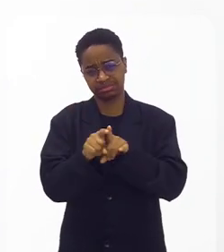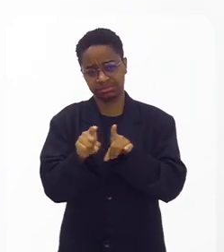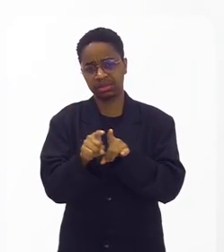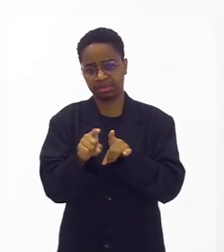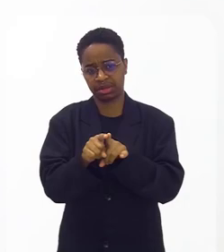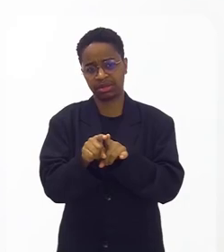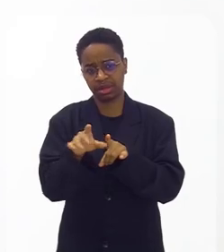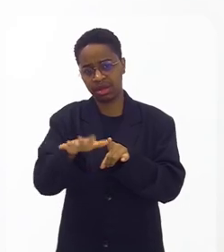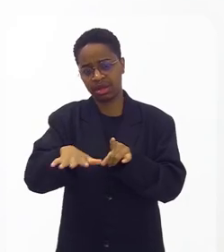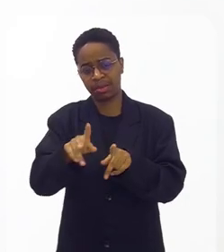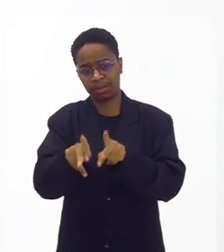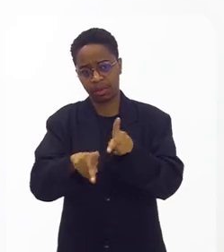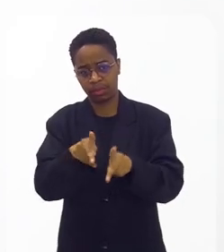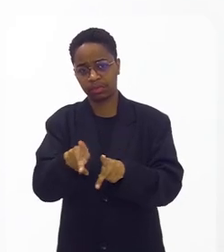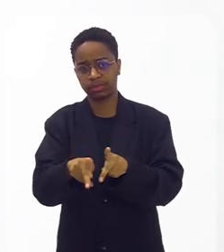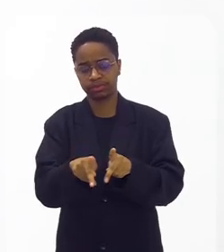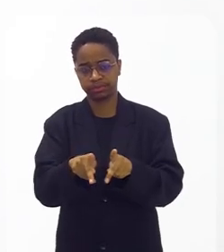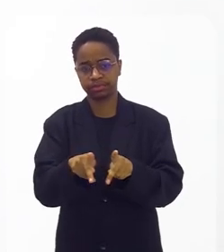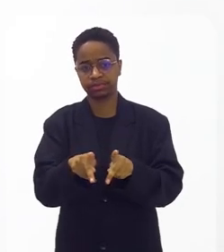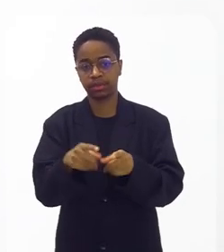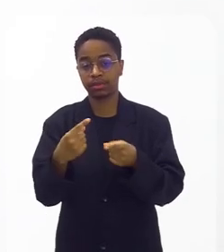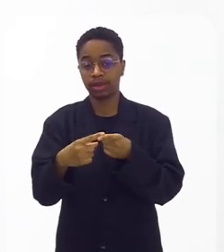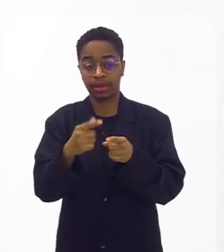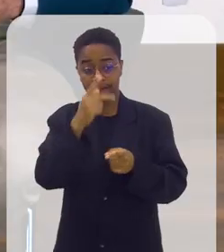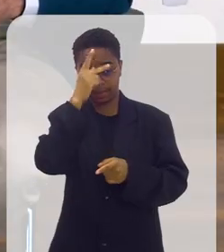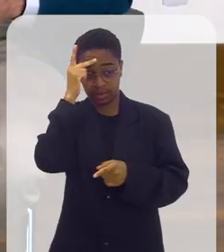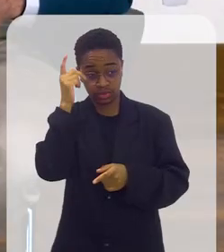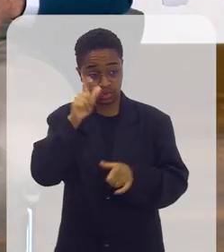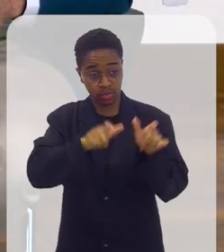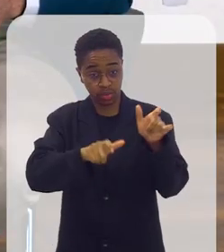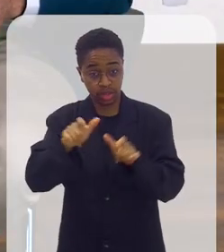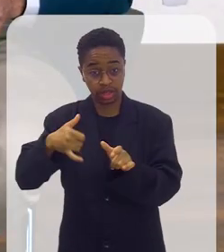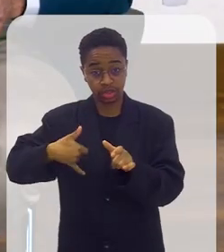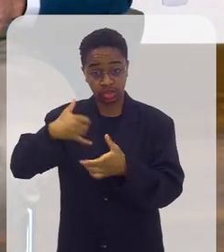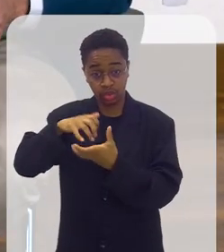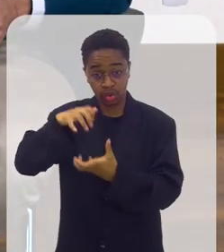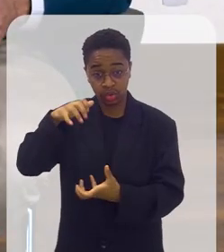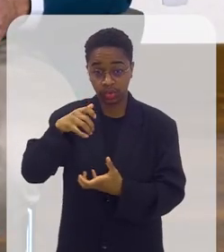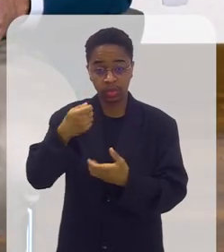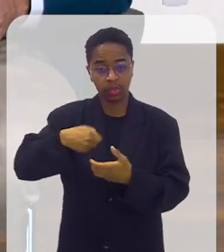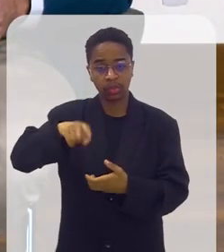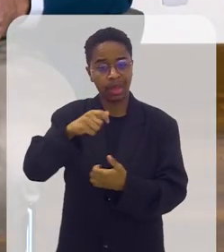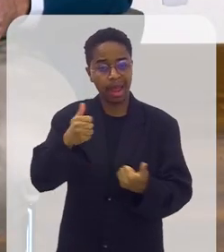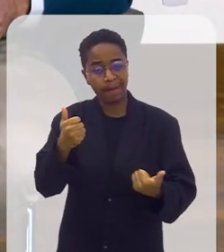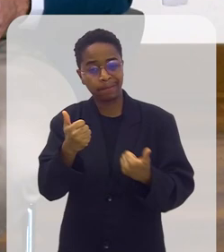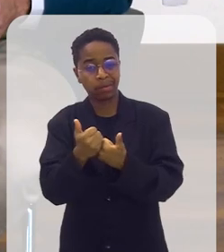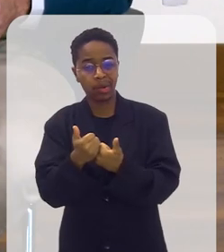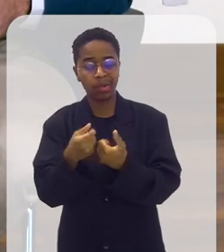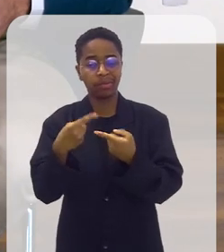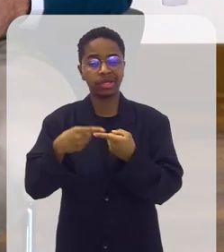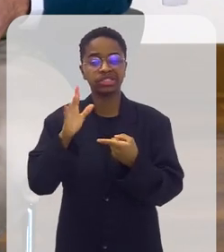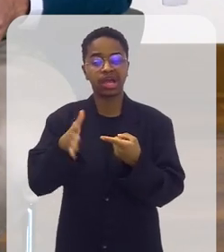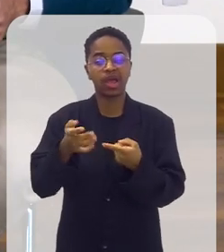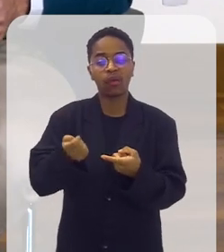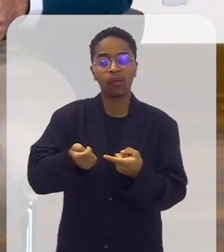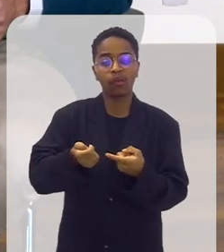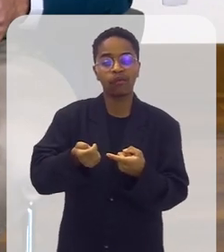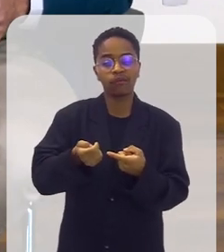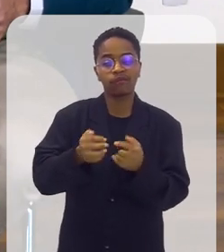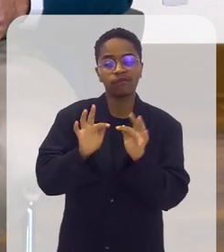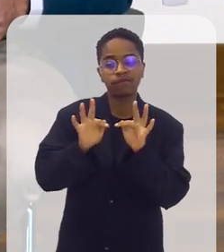na ponta, de que a pessoa idosa não precisa ter esse amparo 100% da saúde, porque já está no fim da